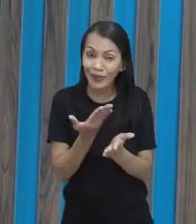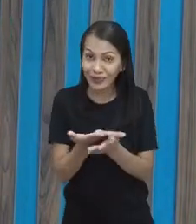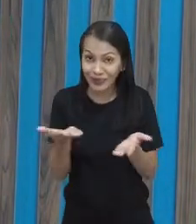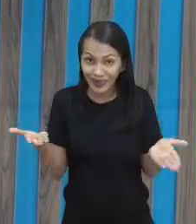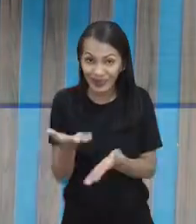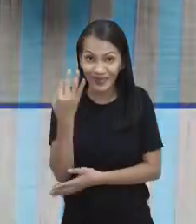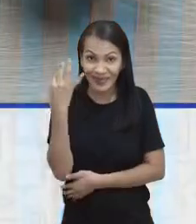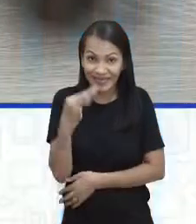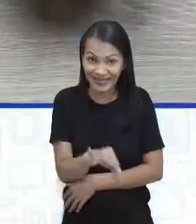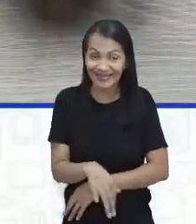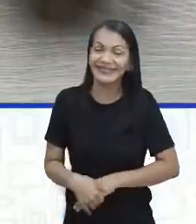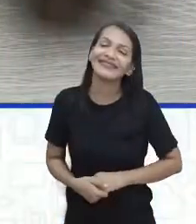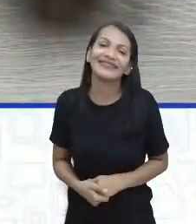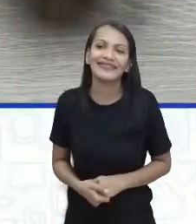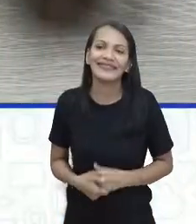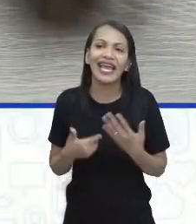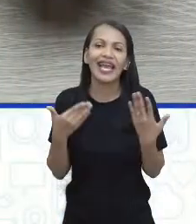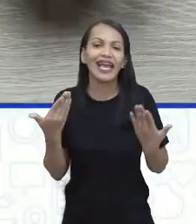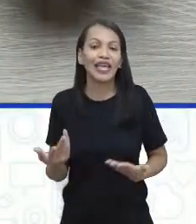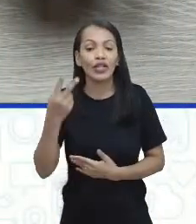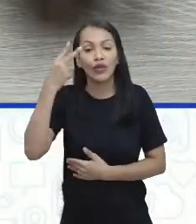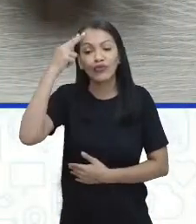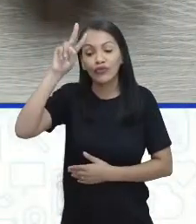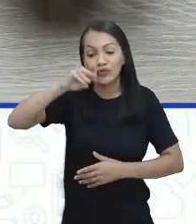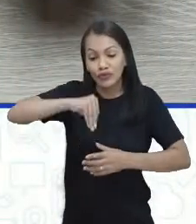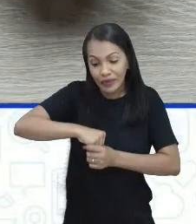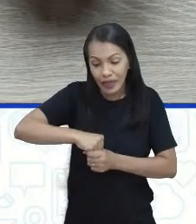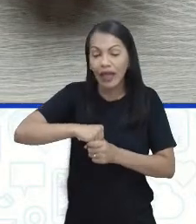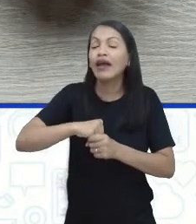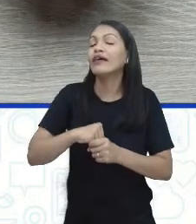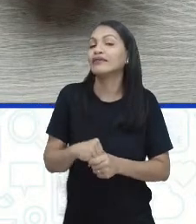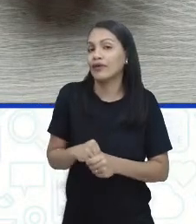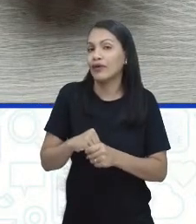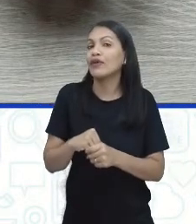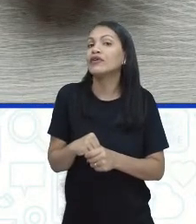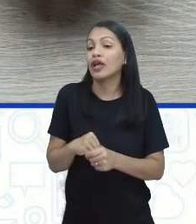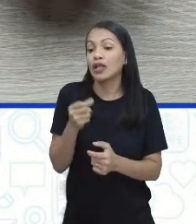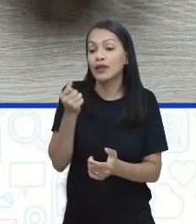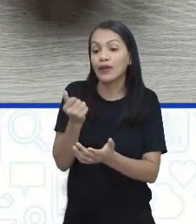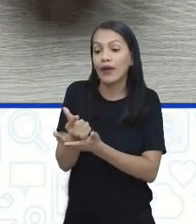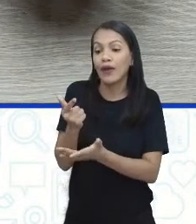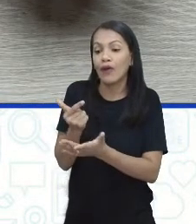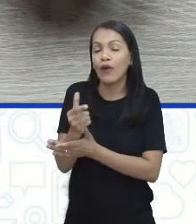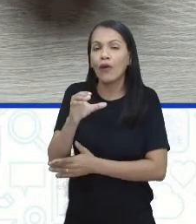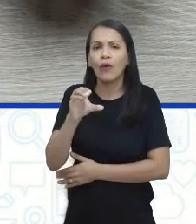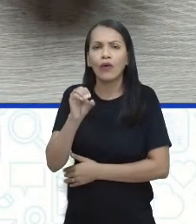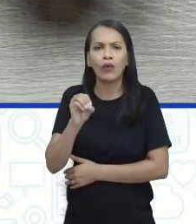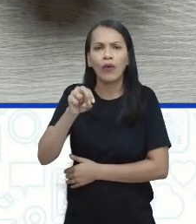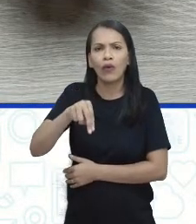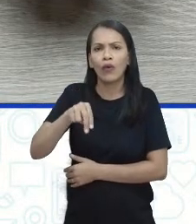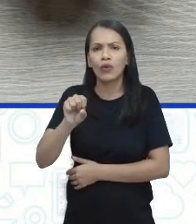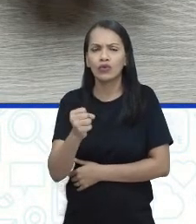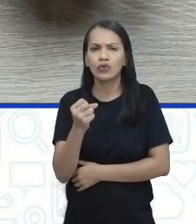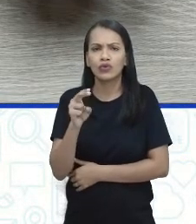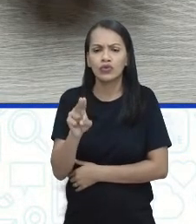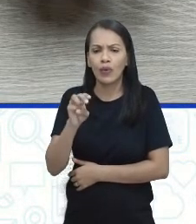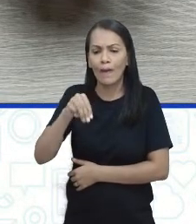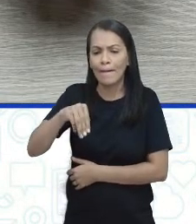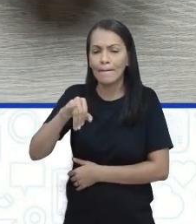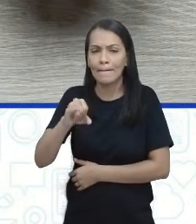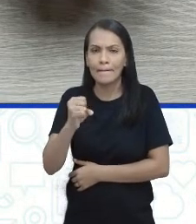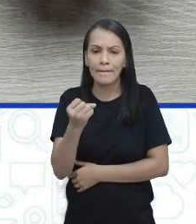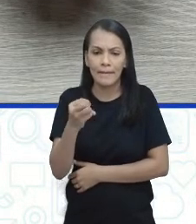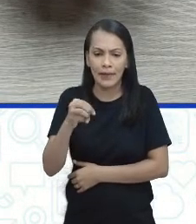E aí, dentro dessa história do consumismo, a gente tem o outro caminho, que é o consumo